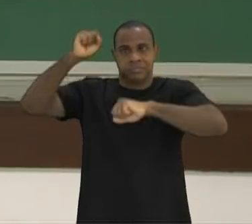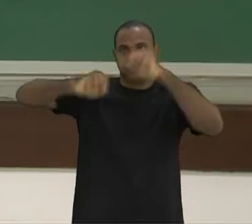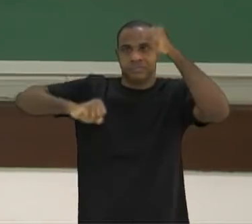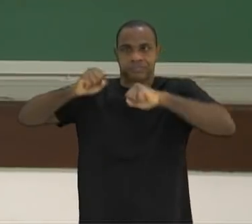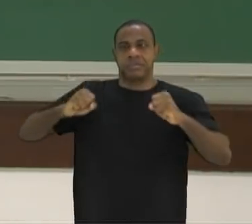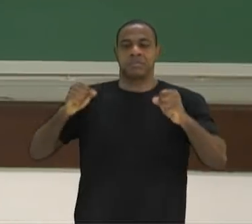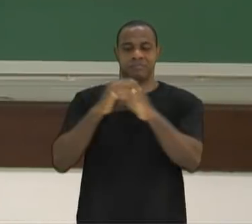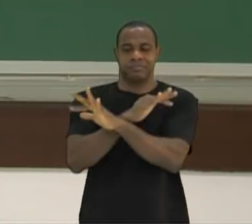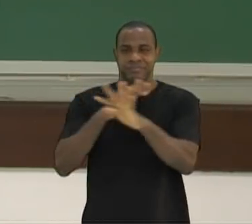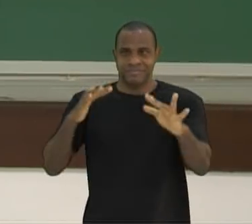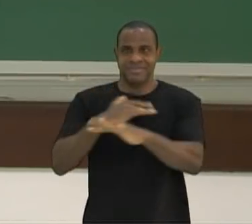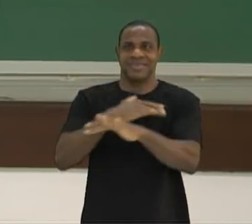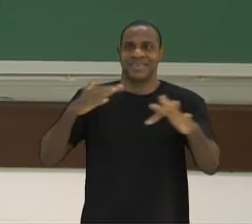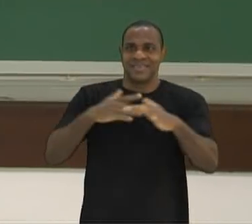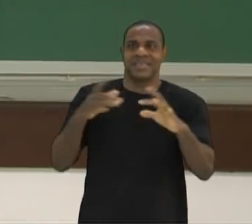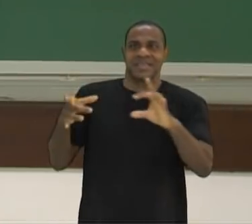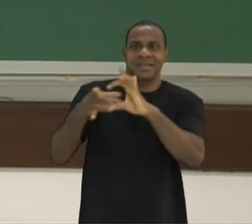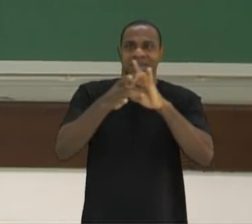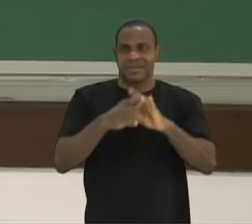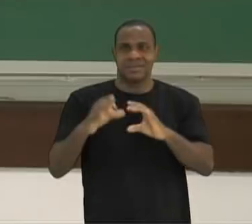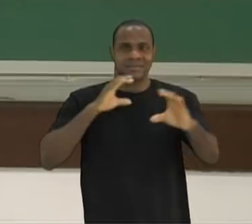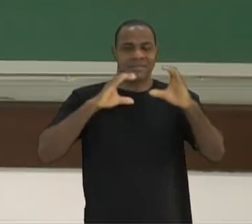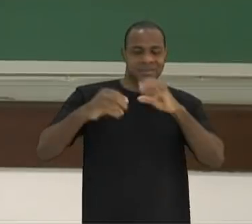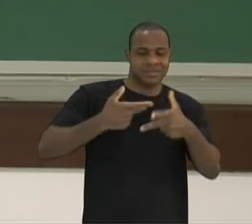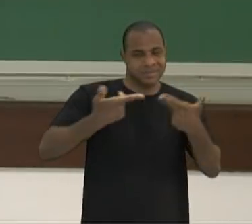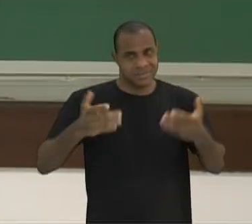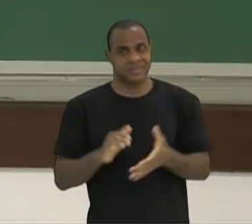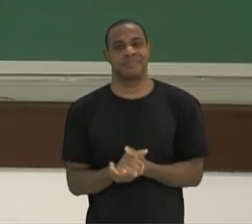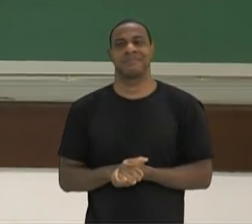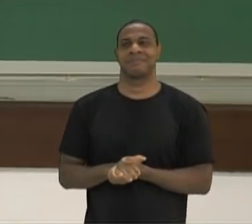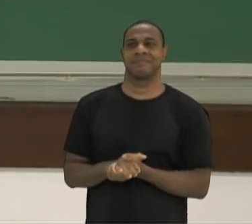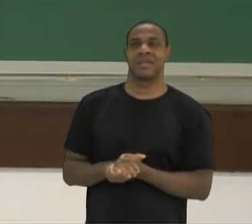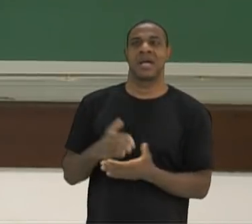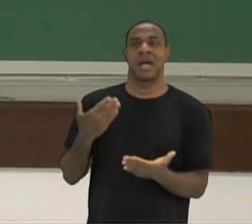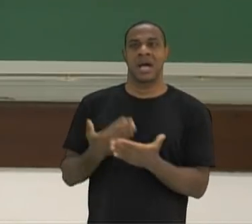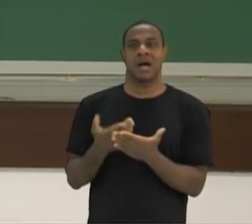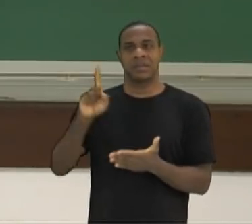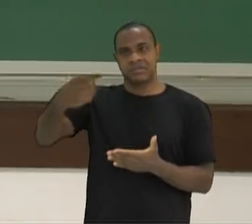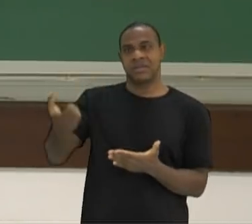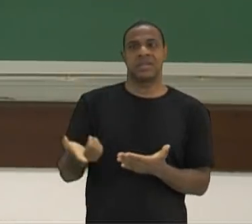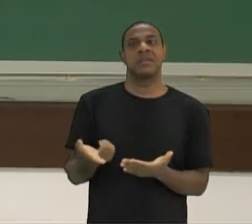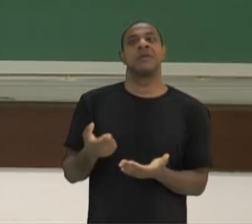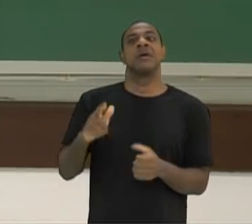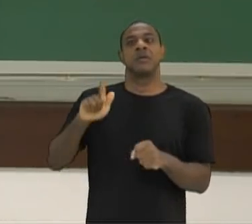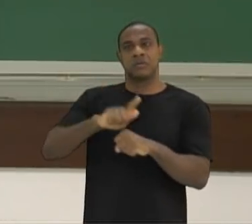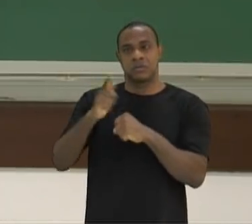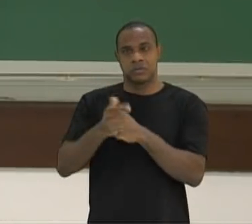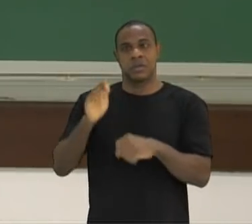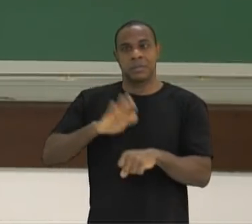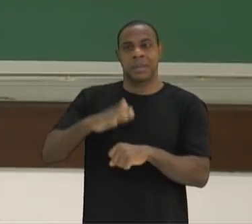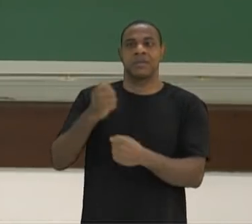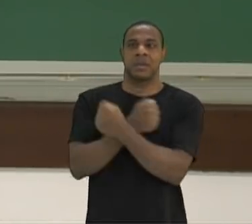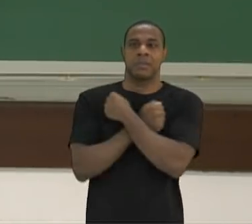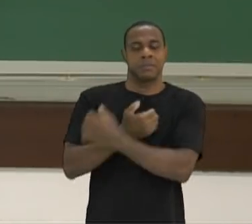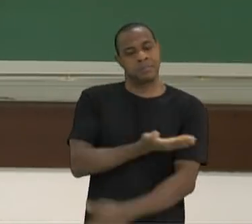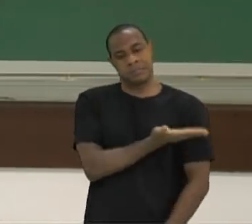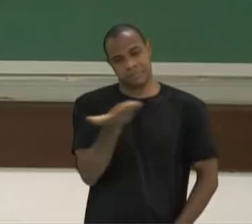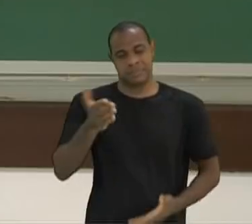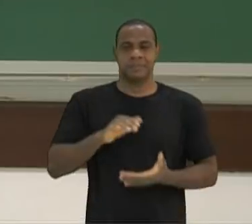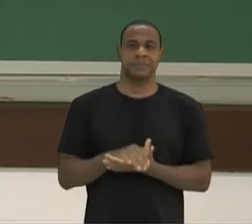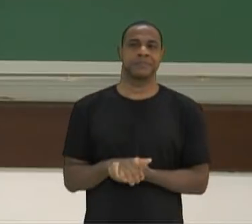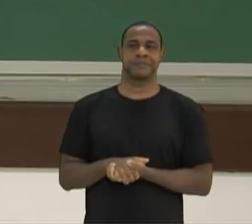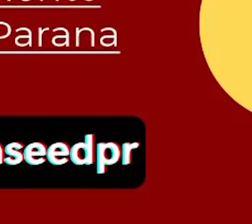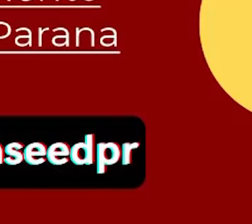as redes ali que conectam esta região com outras partes do Brasil. Na aula que vem voltamos com mais geografia. Um abraço a todos e até lá.